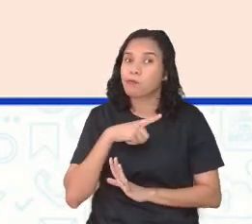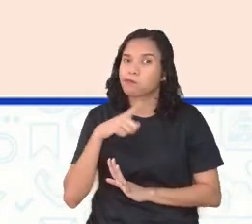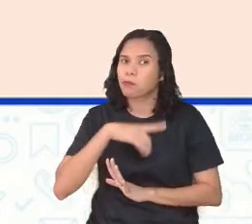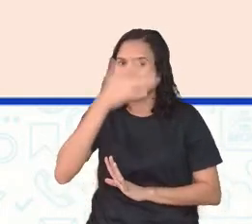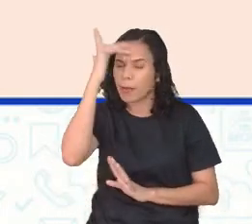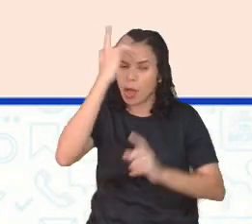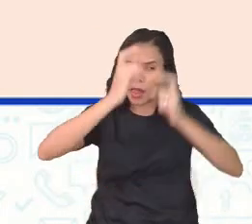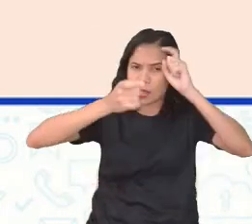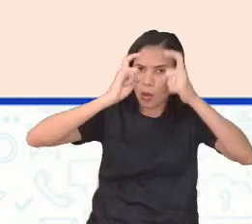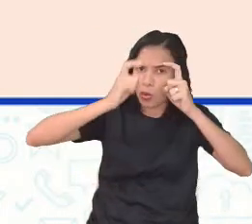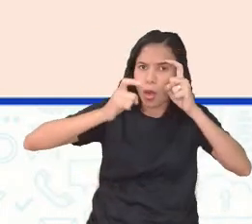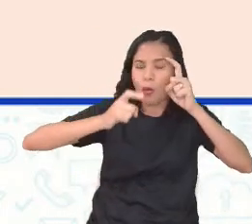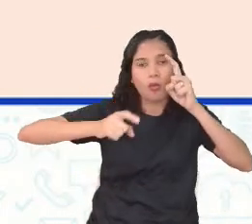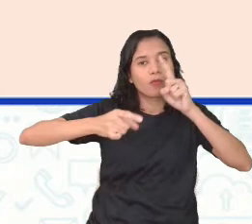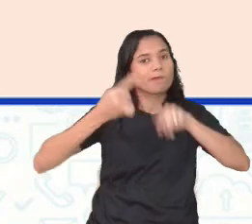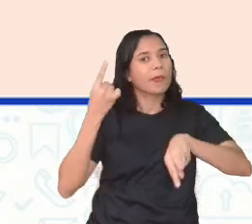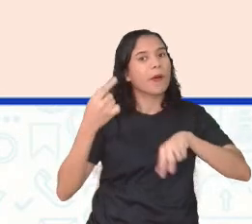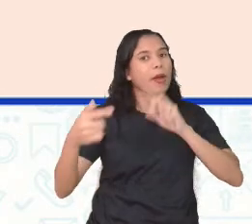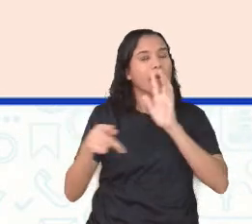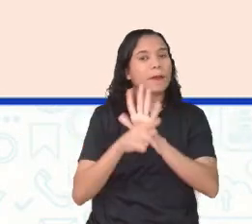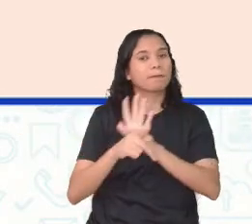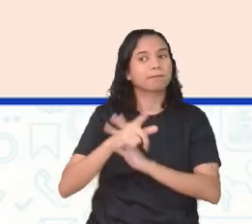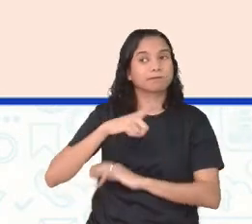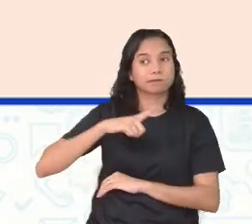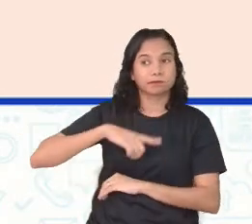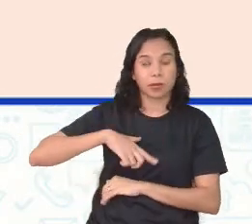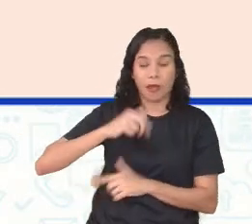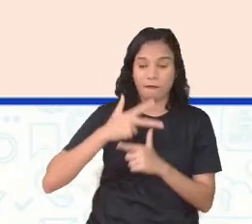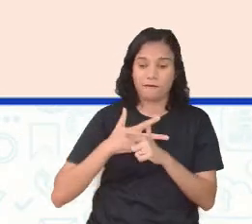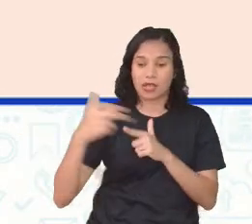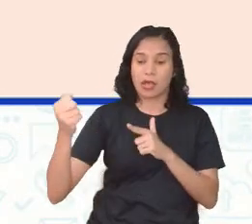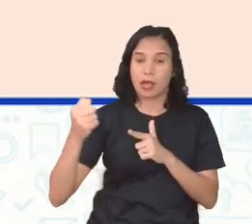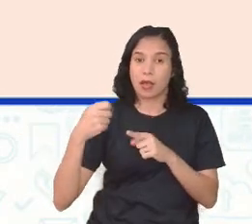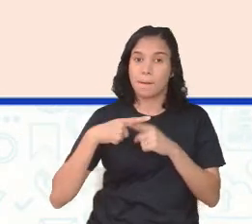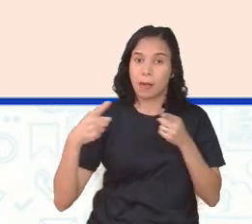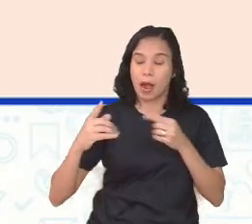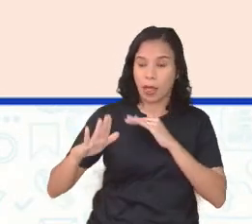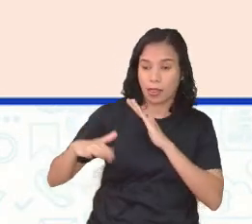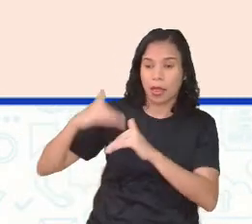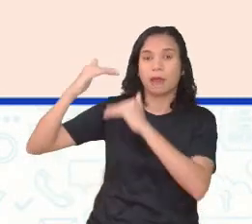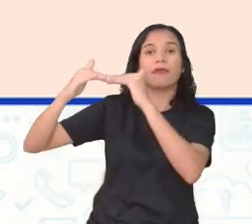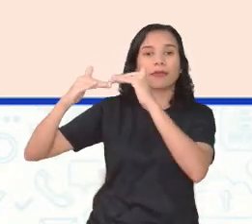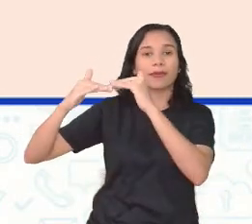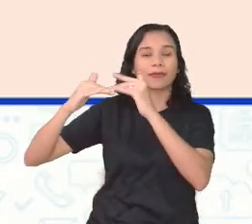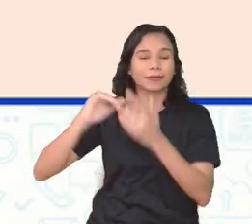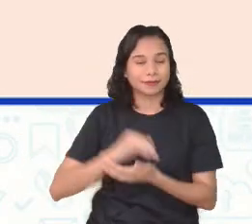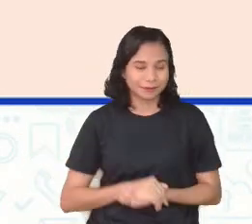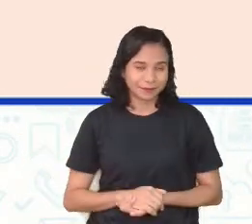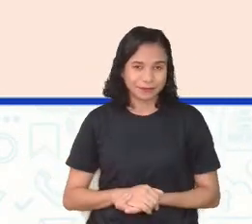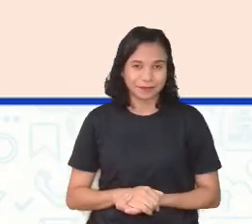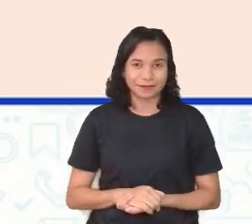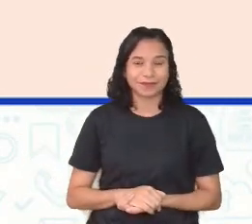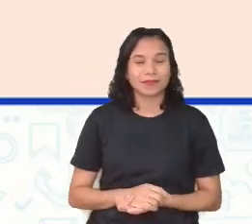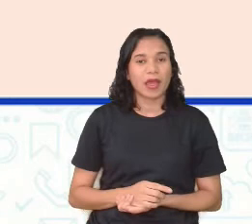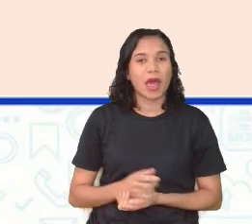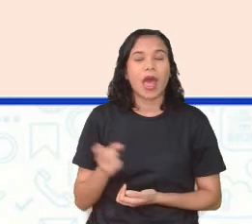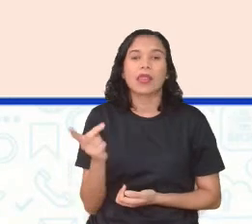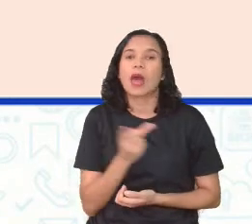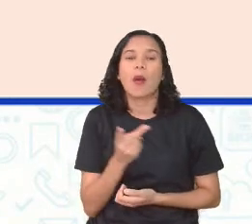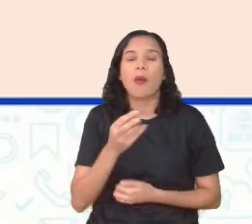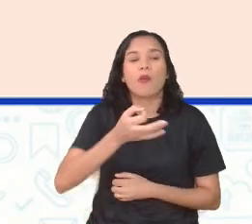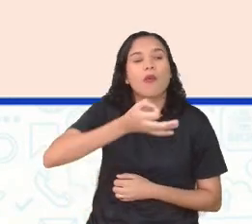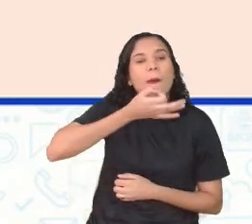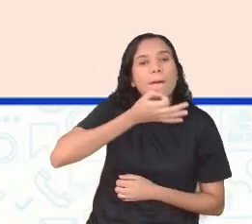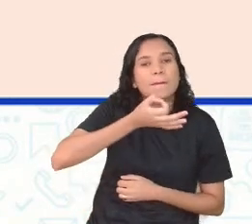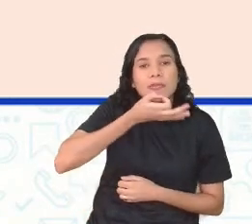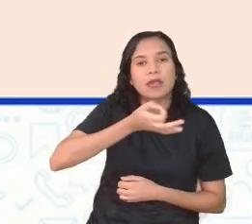discussão não deve ser a vitória, mas o progresso. Então, nenhuma